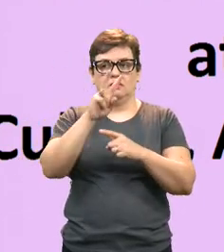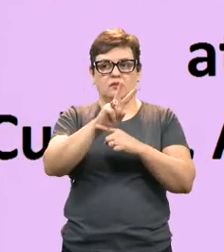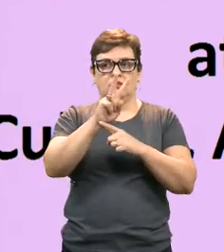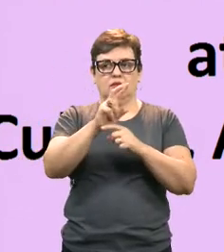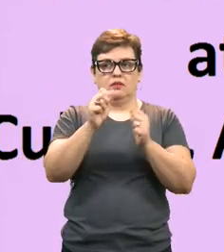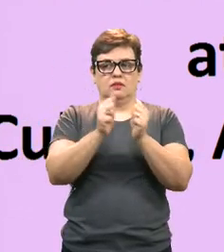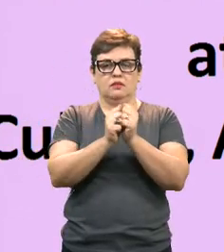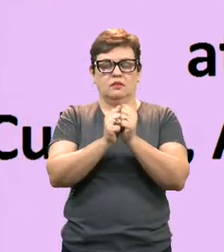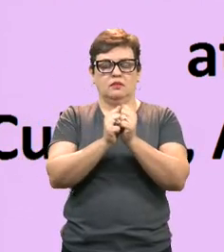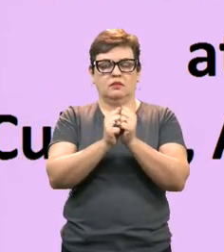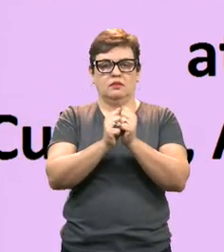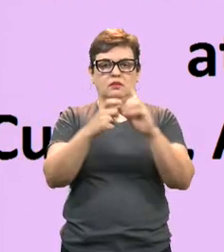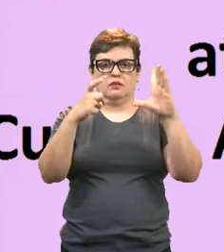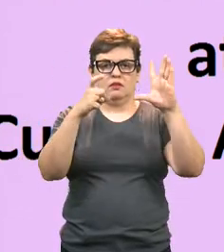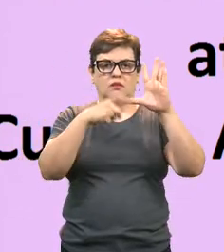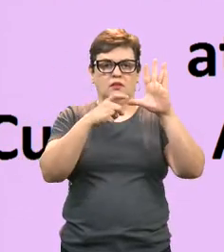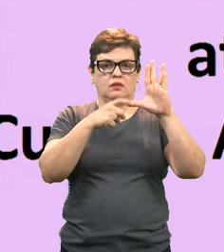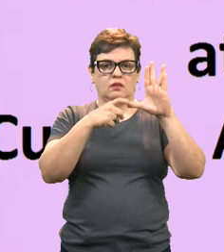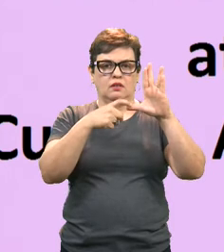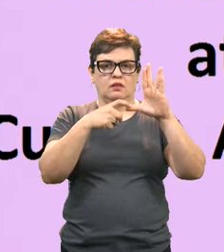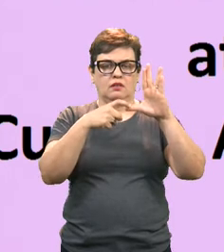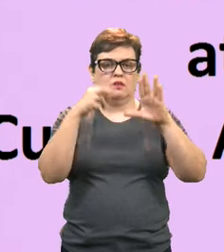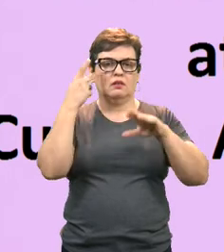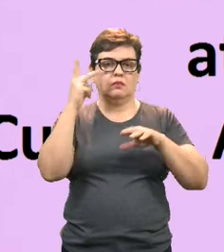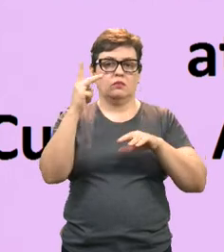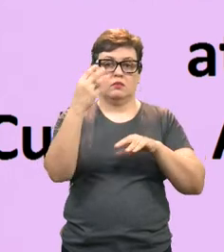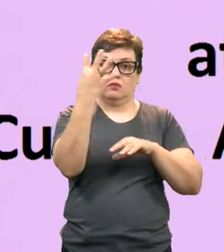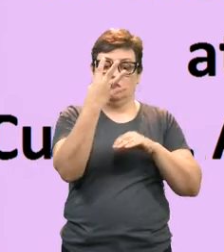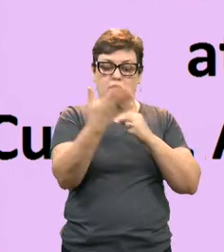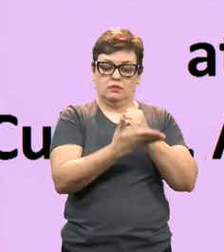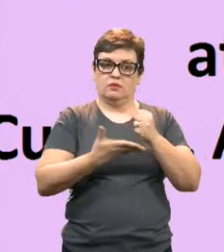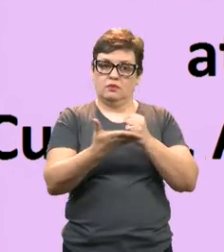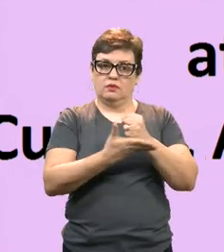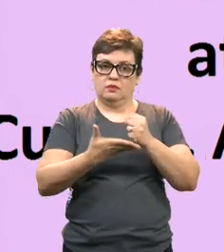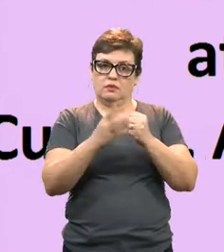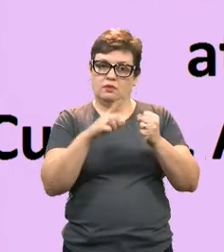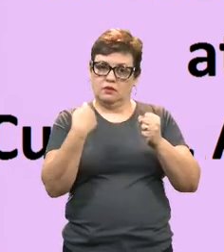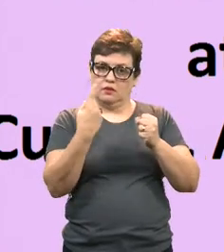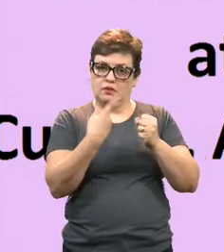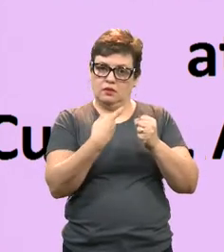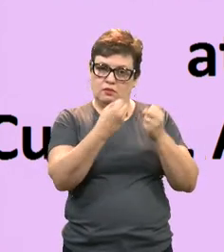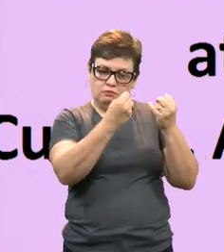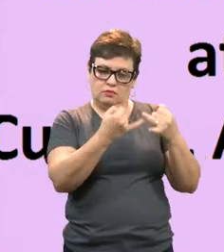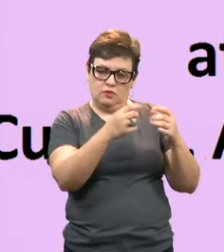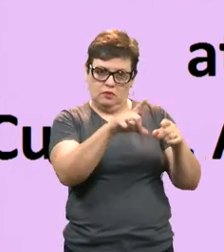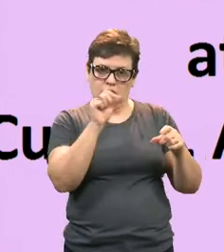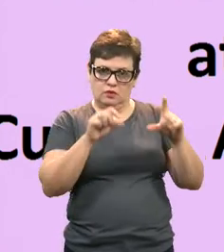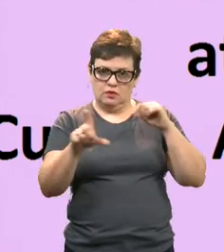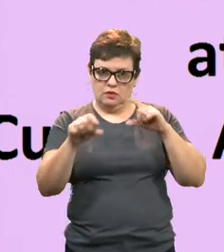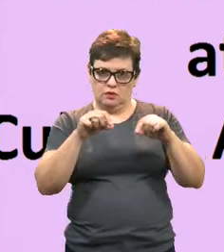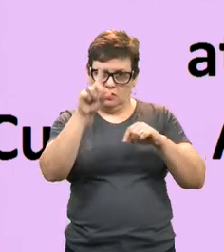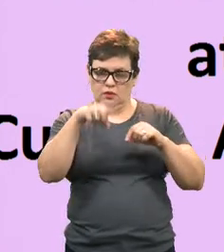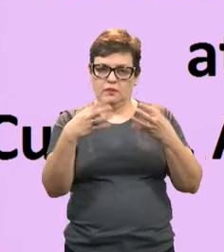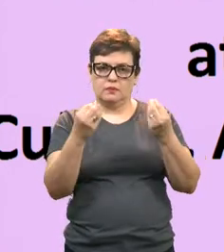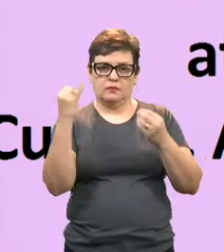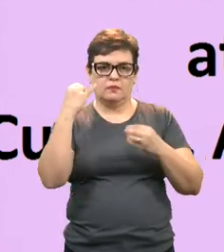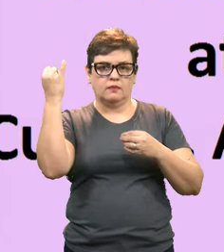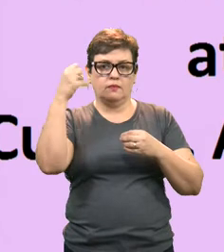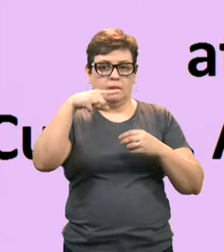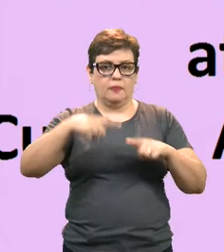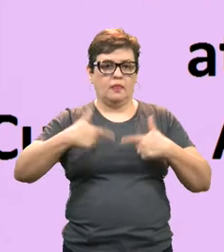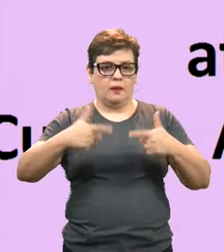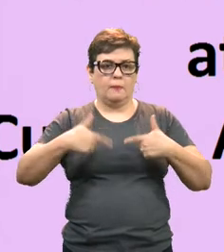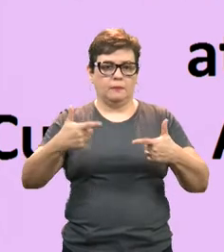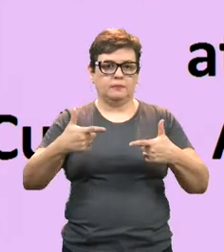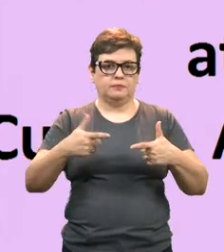medicinal através de 4 pilares que nós definimos que são fundamentais nessa luta.